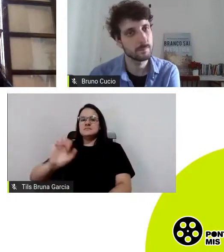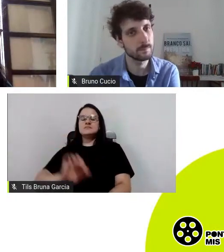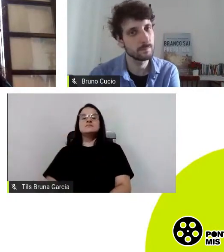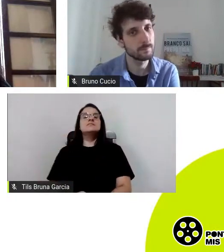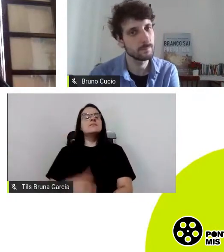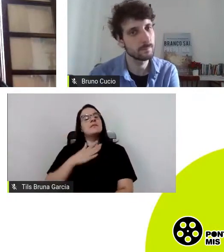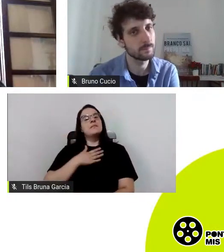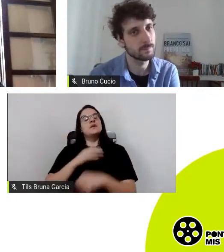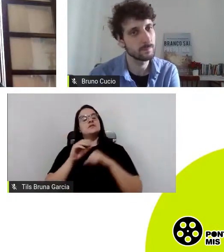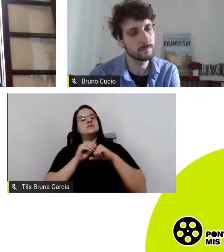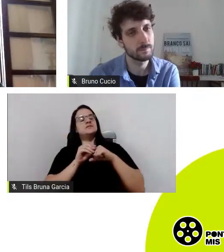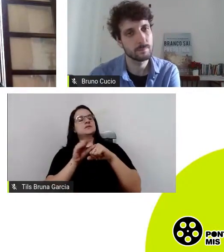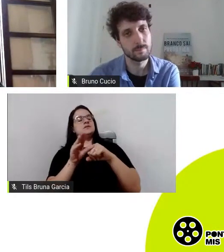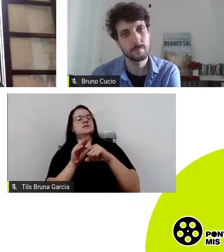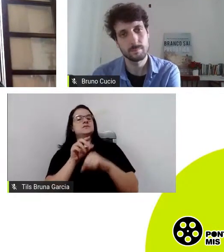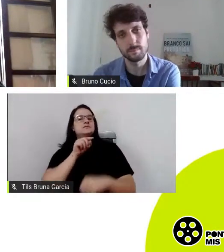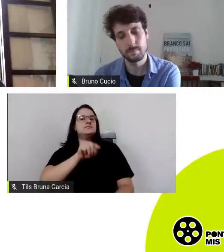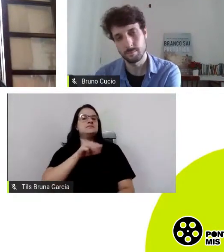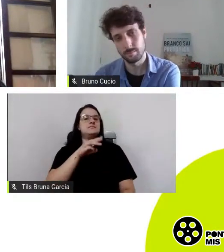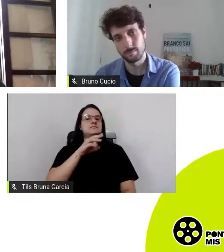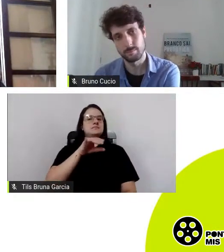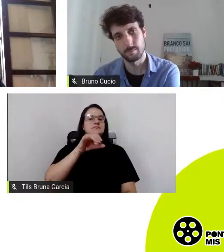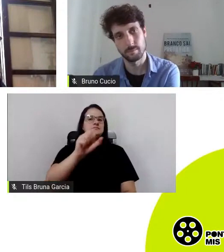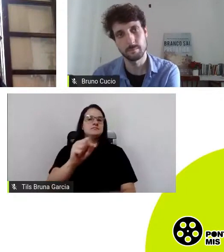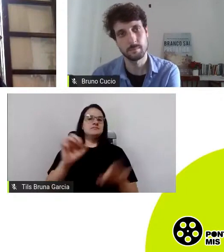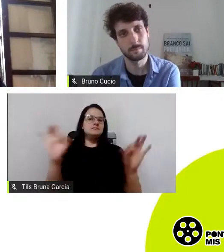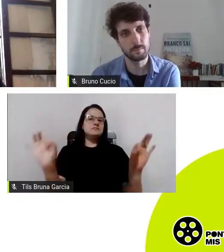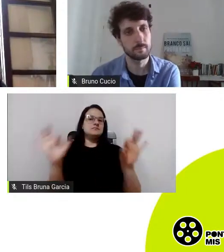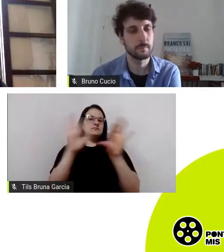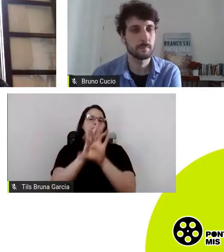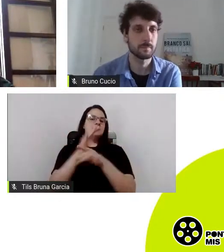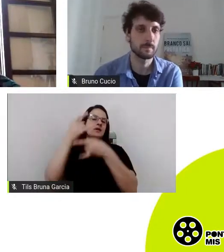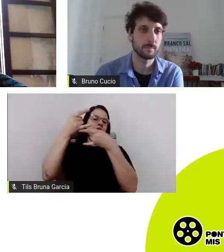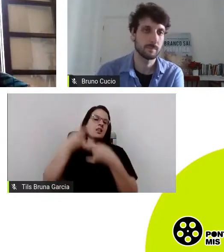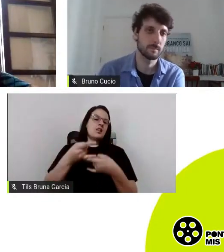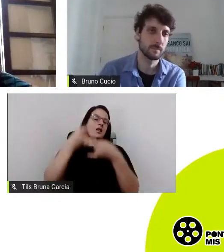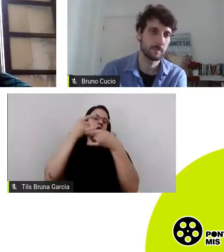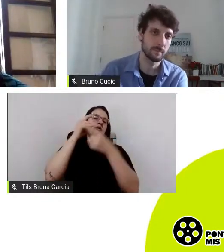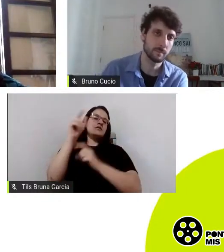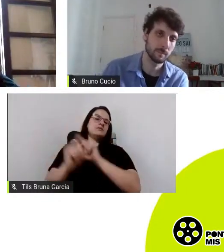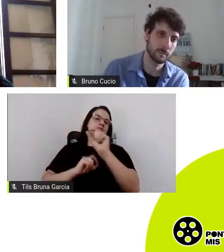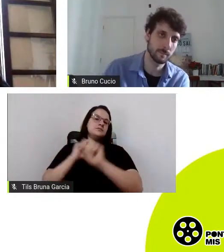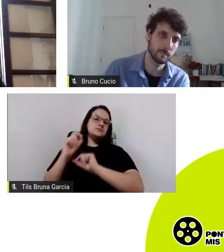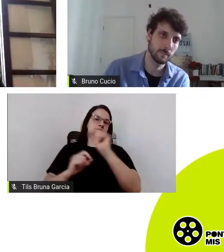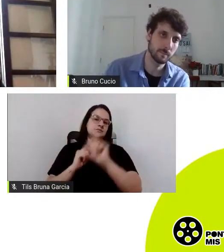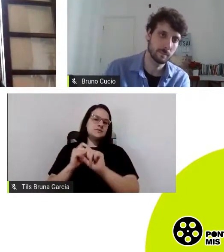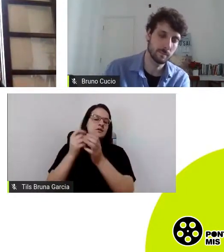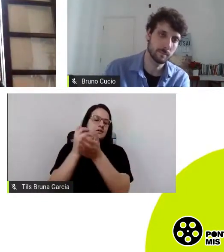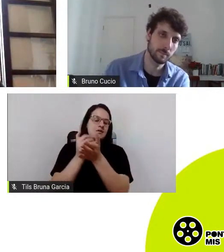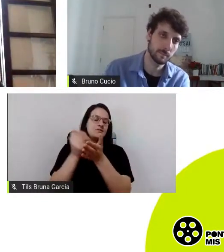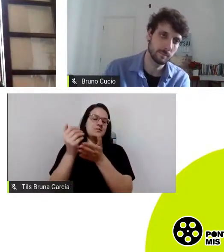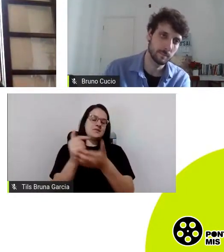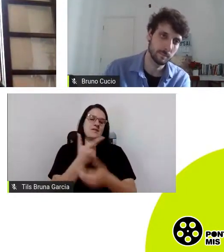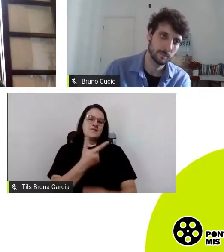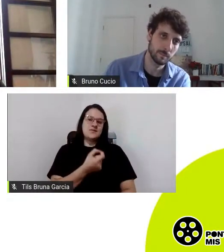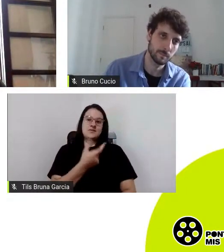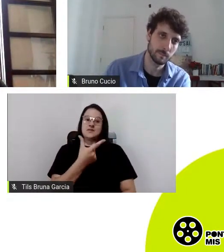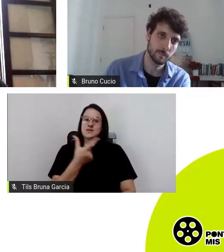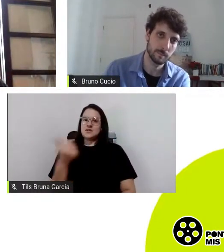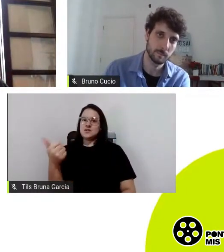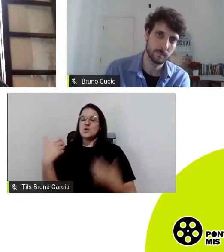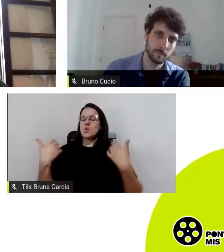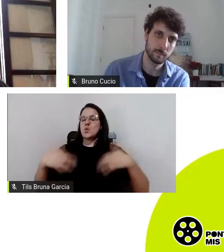indicação, então, a indicação aqui do Pontos Mis, para fechar essa live aqui. E começar o ano de 2021 com o